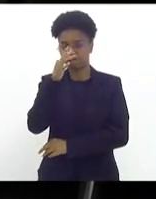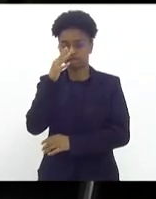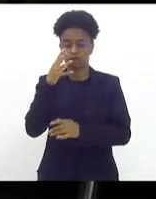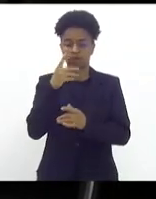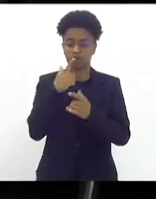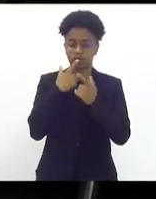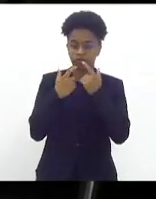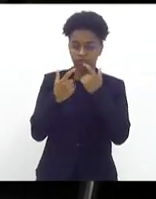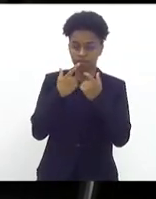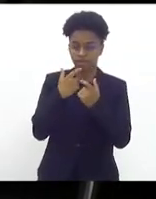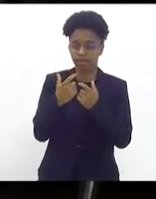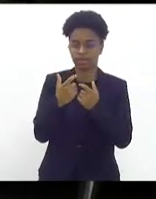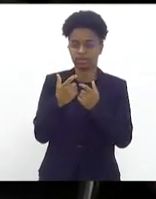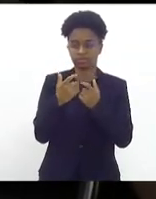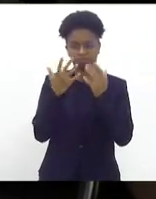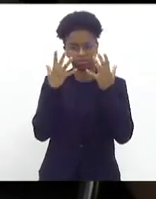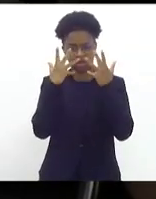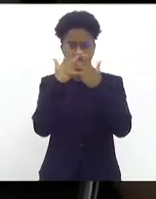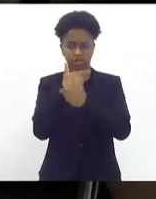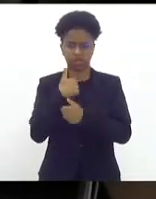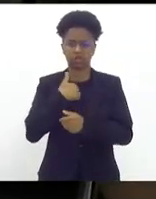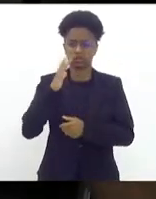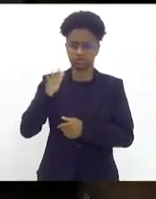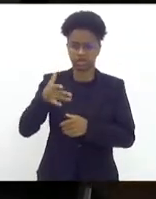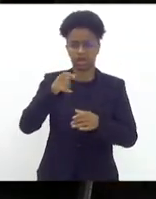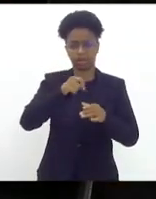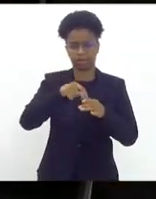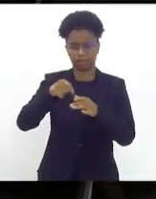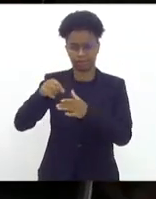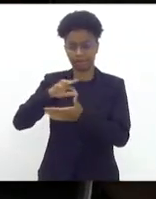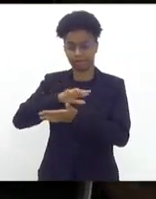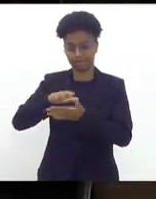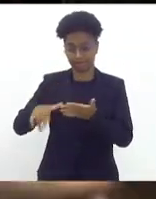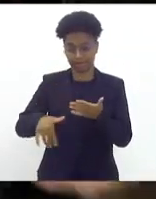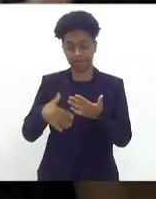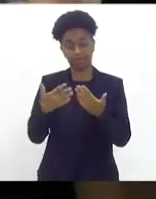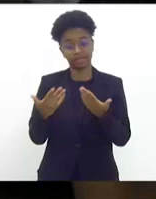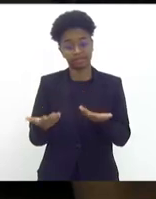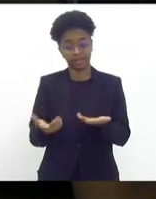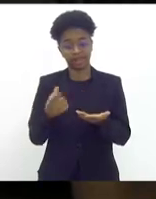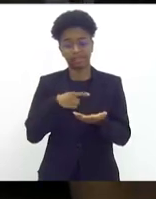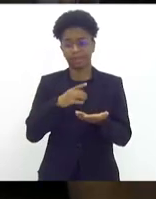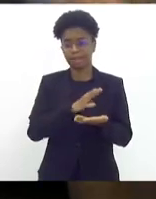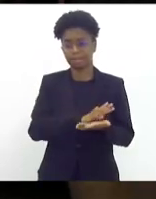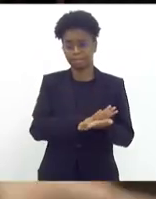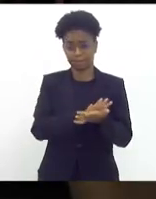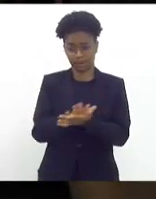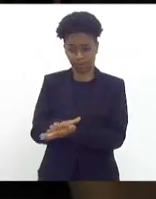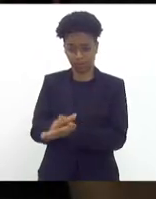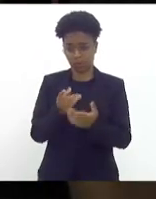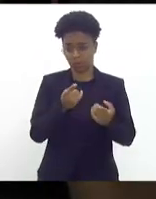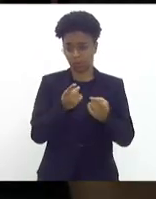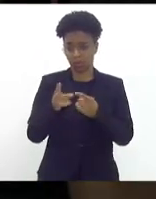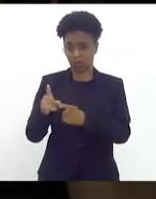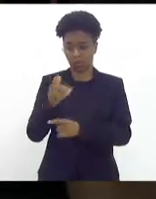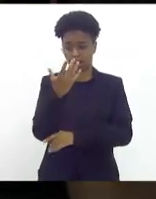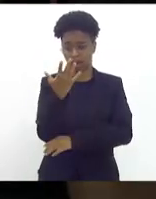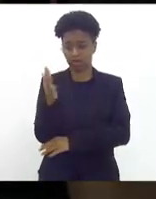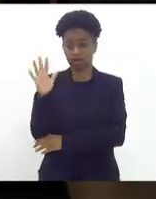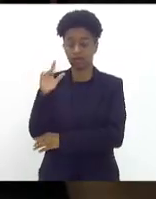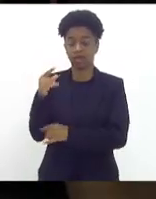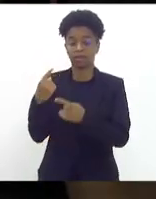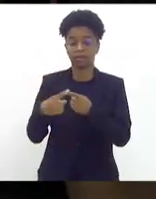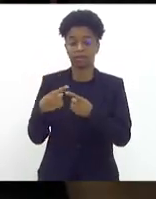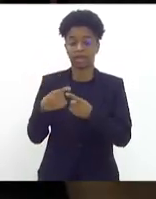vermelhas, pujantes. Já plantei muitas. E há, assim, um preconceito contra ela, porque é